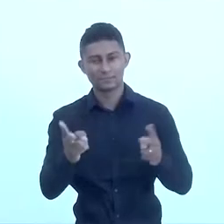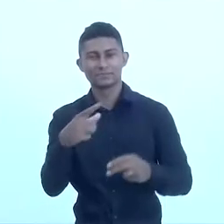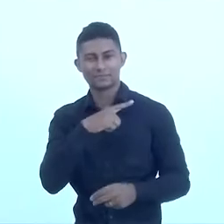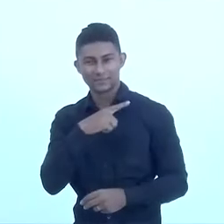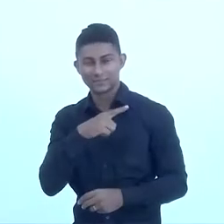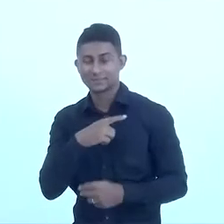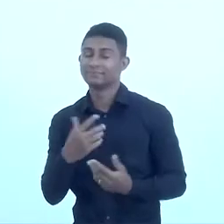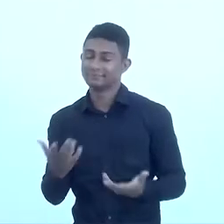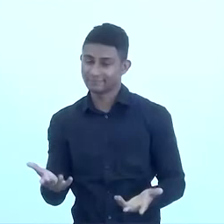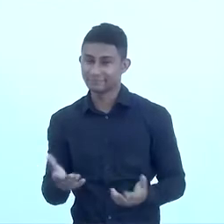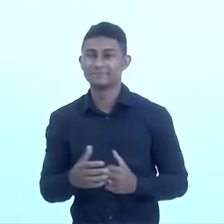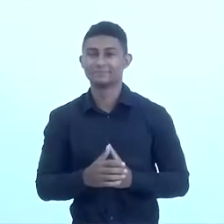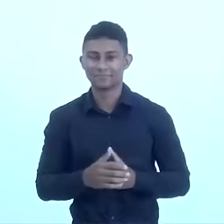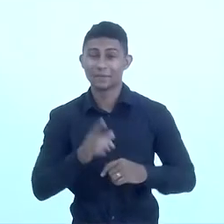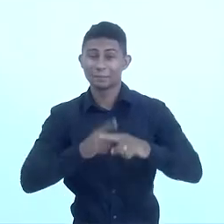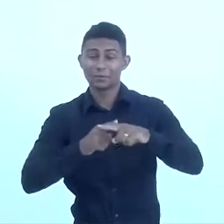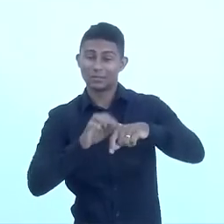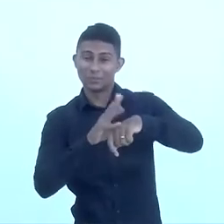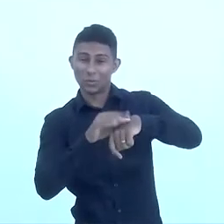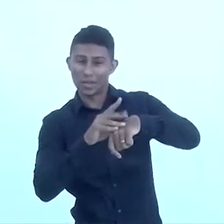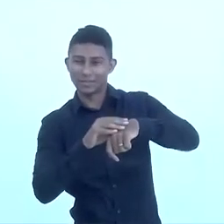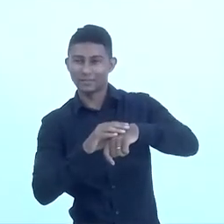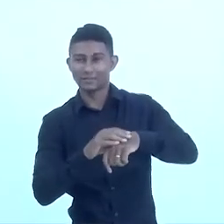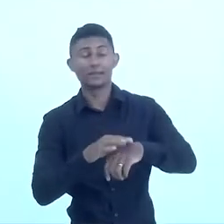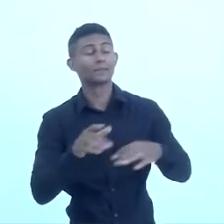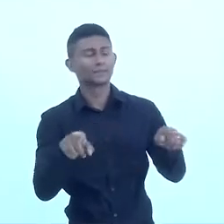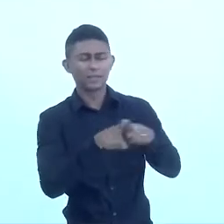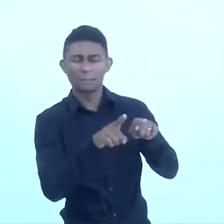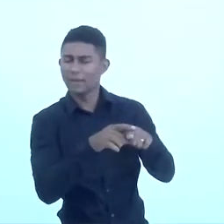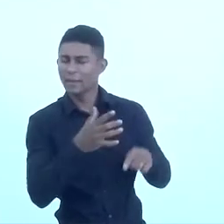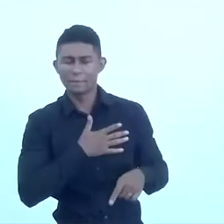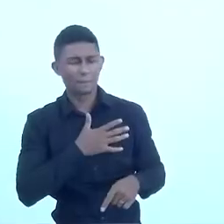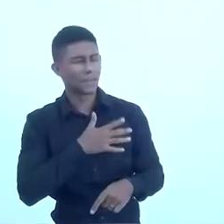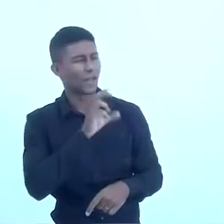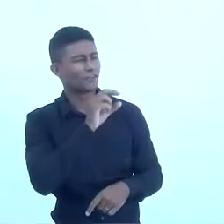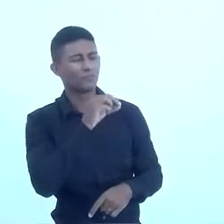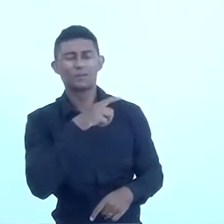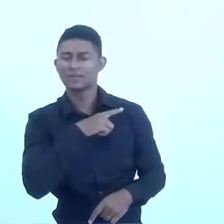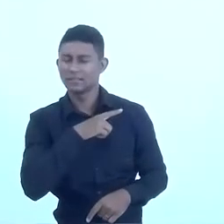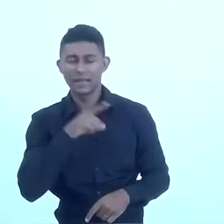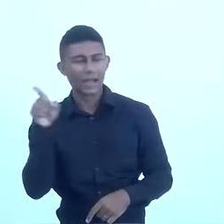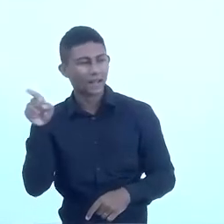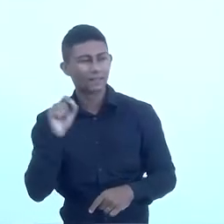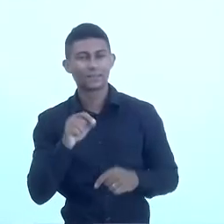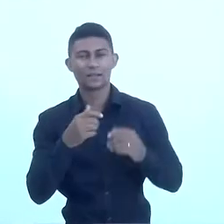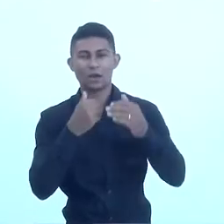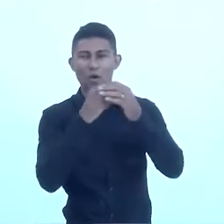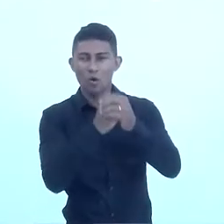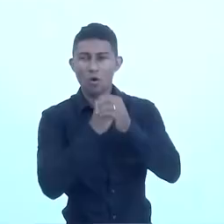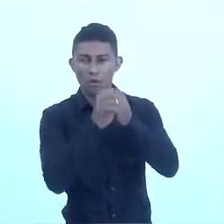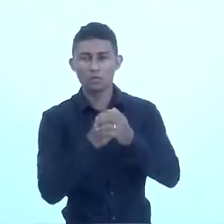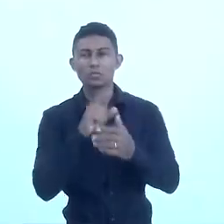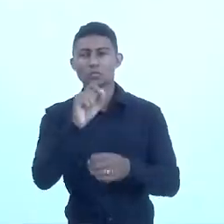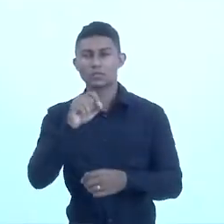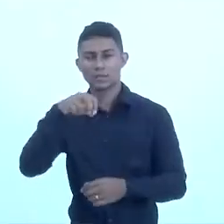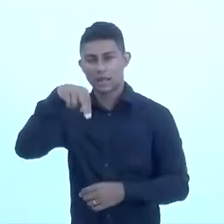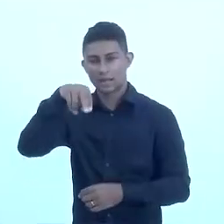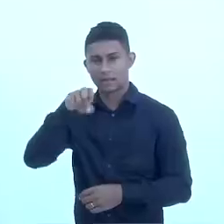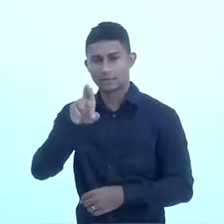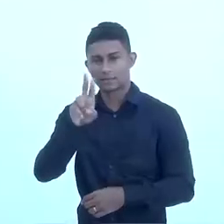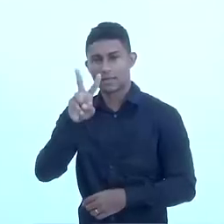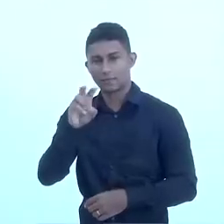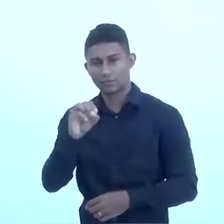fazia aquilo. Que A vovó bacana. era do A prédio, sua avó agora era era benzedeira? nervo torcido. Até hoje eu sei como é que faz. Beleza.